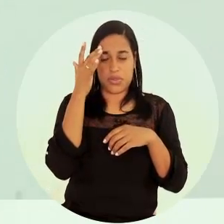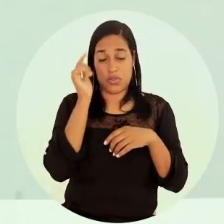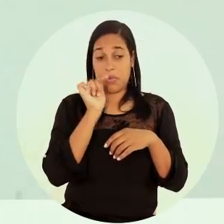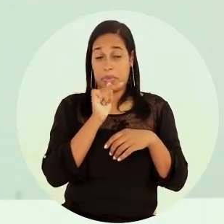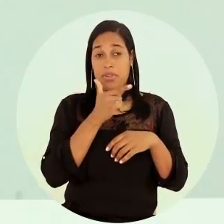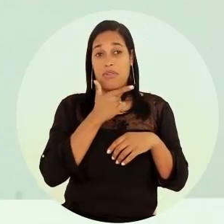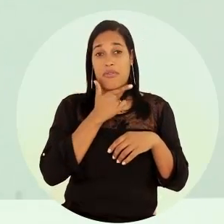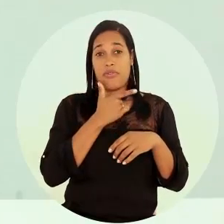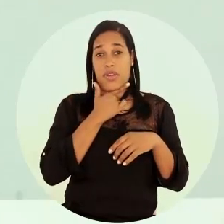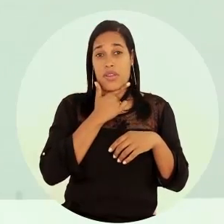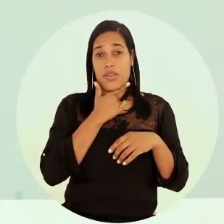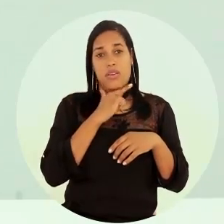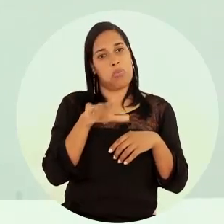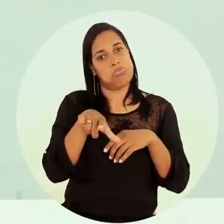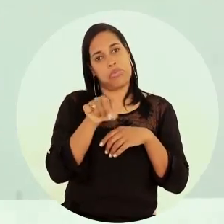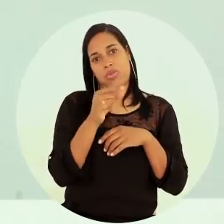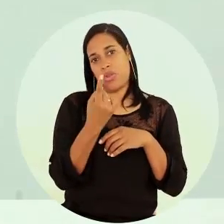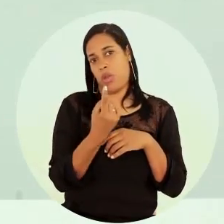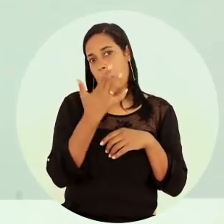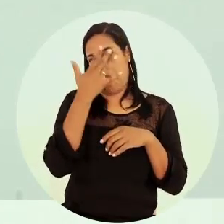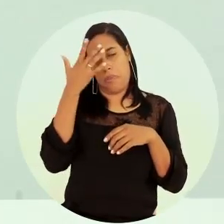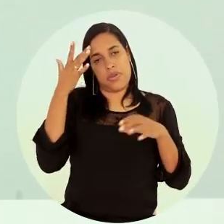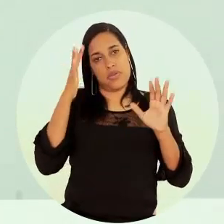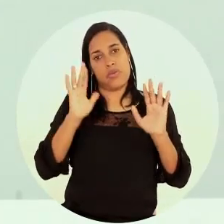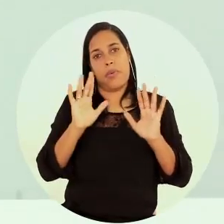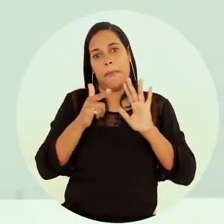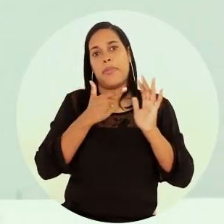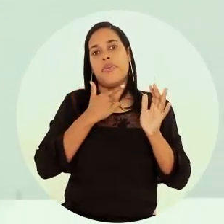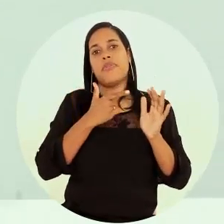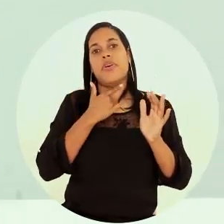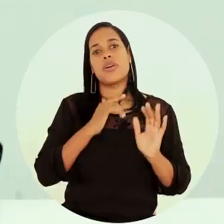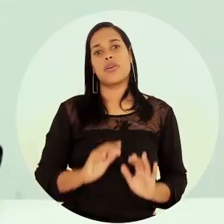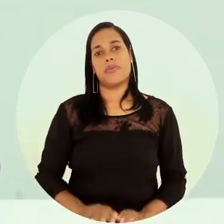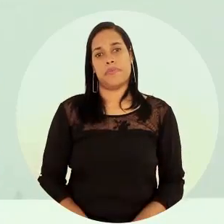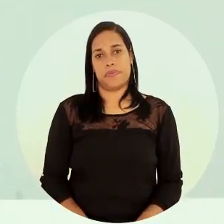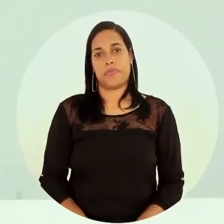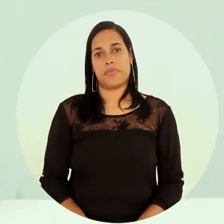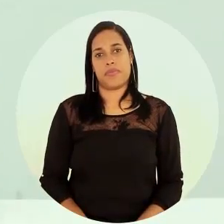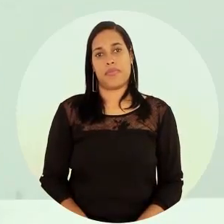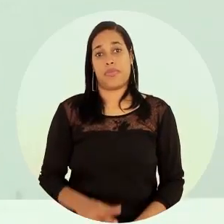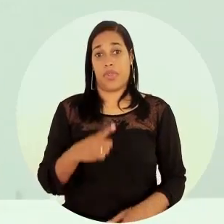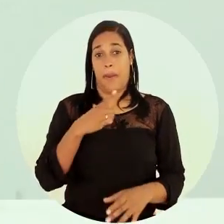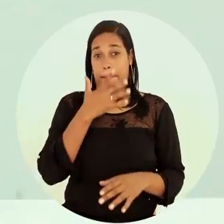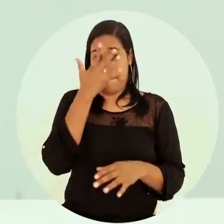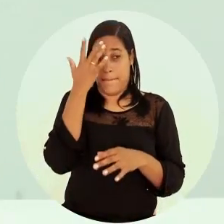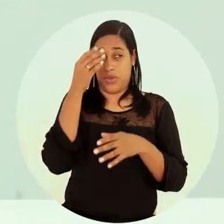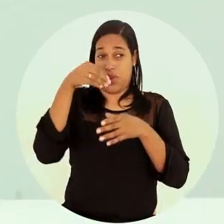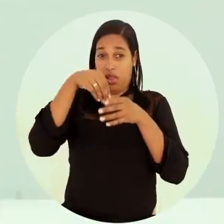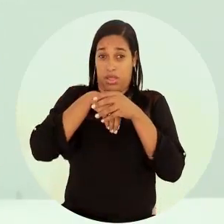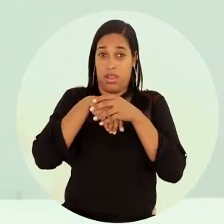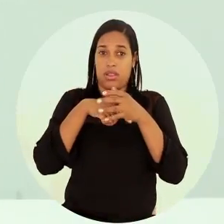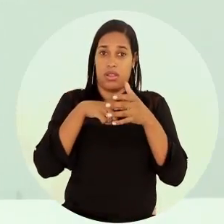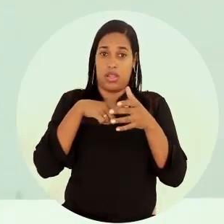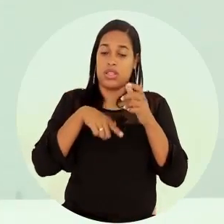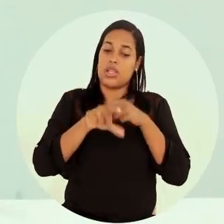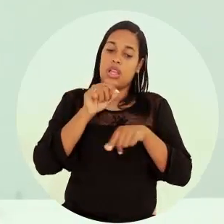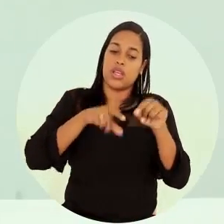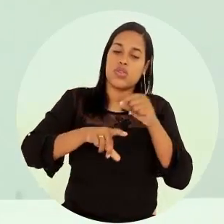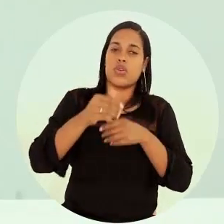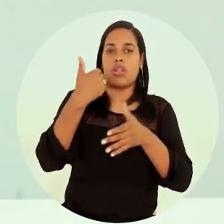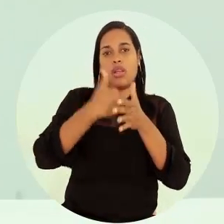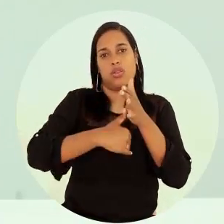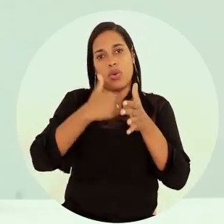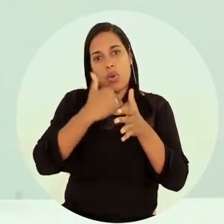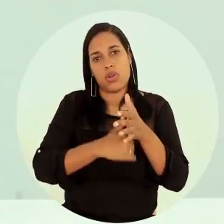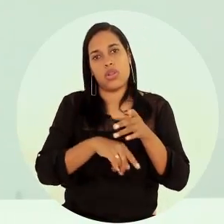aquela vaga ou selecionar uma pessoa para aquela vaga. E uma vez que essa pessoa está dentro da empresa, que ela foi selecionada e foi